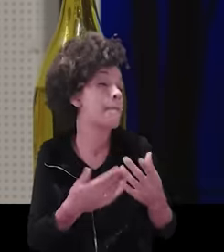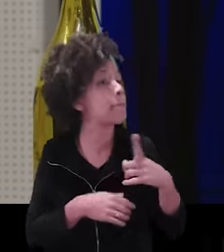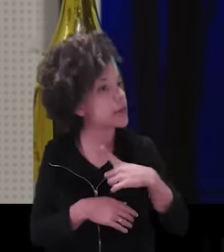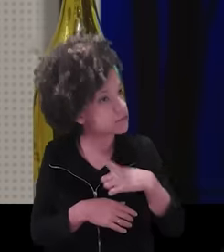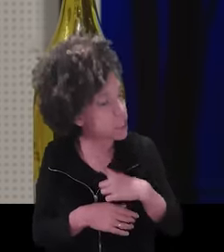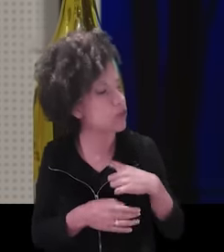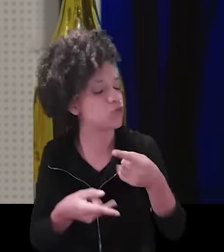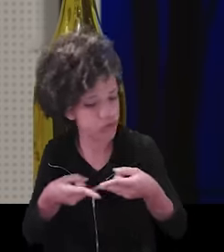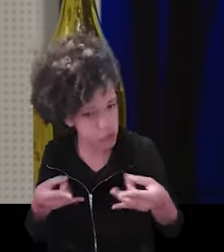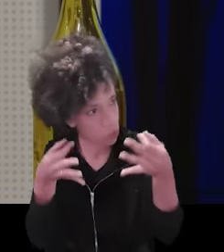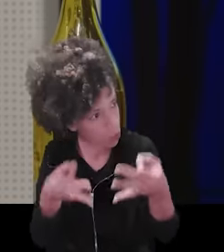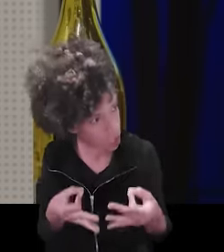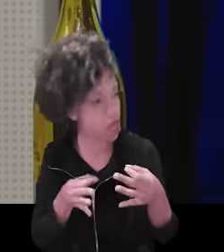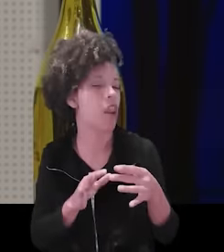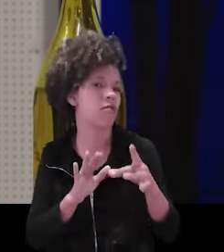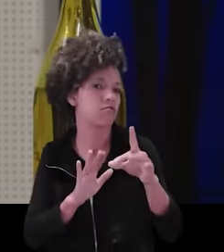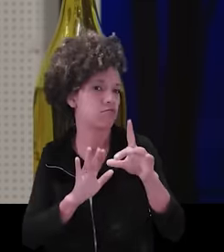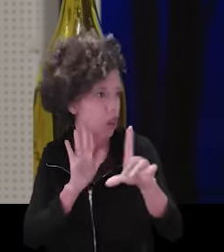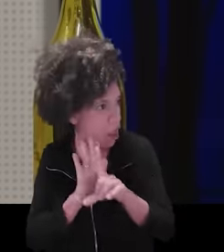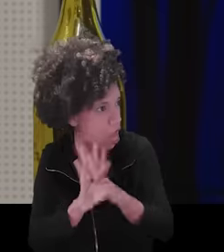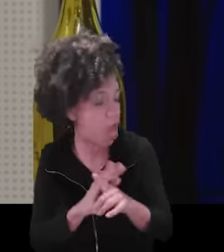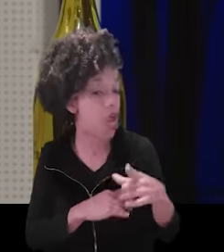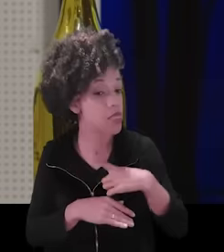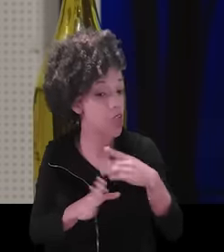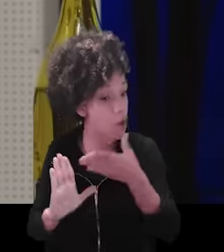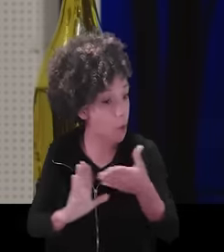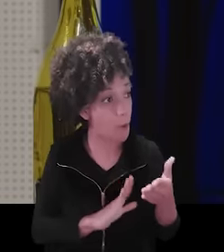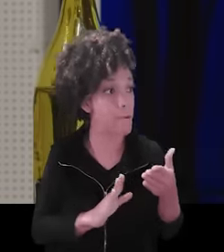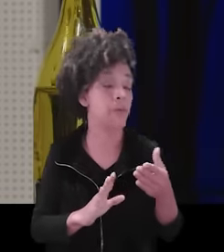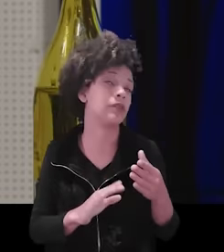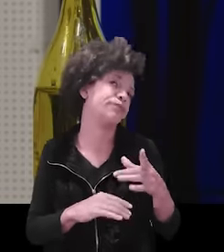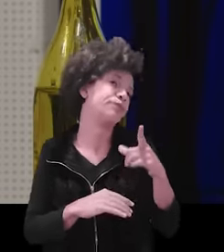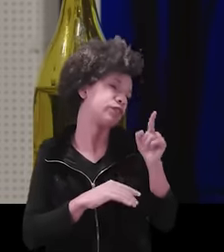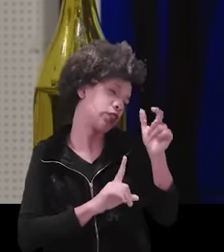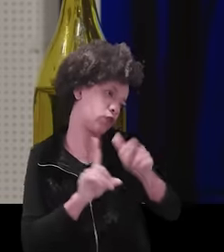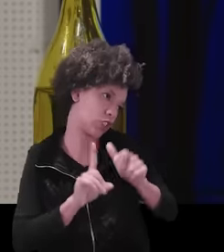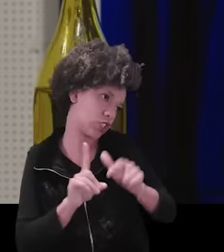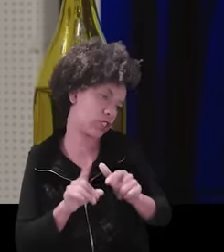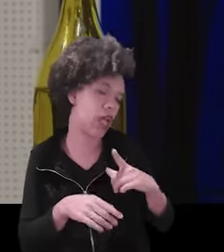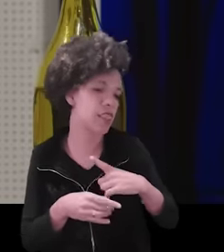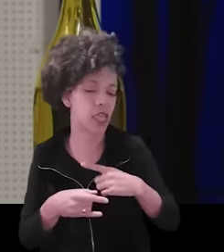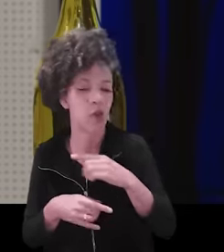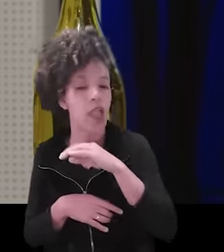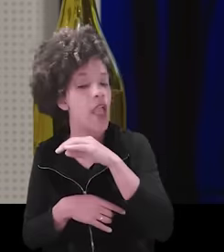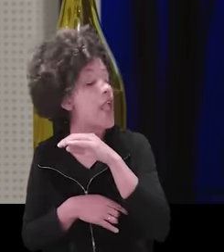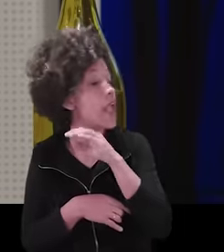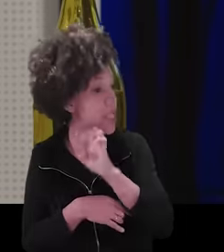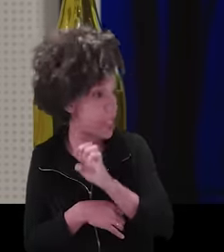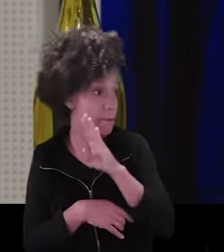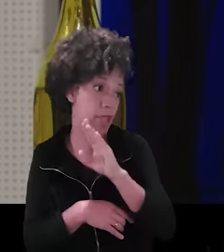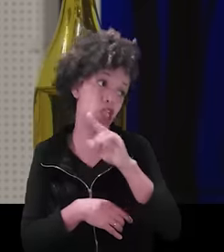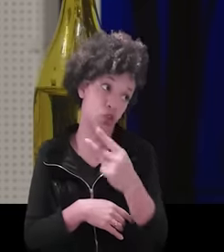para que você possa ir legalmente existe um processo existe outro GB você no caso de artista tem um e